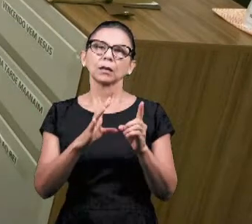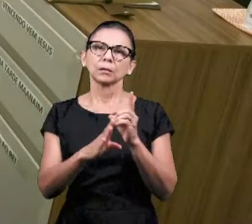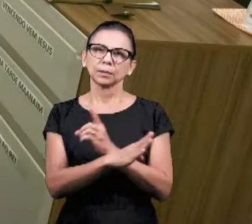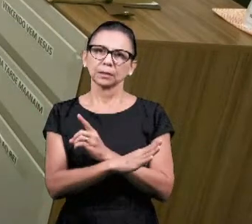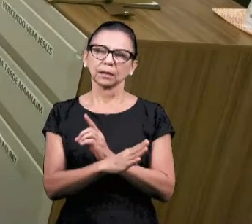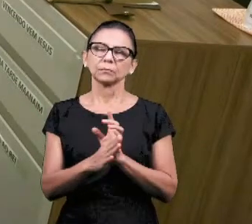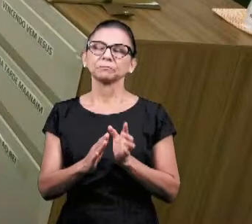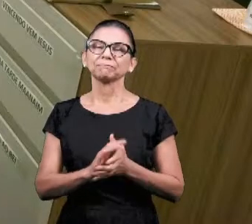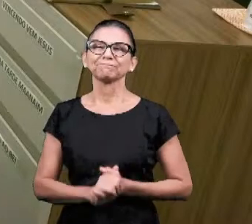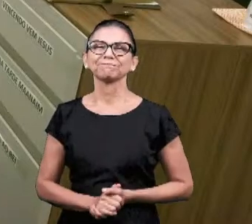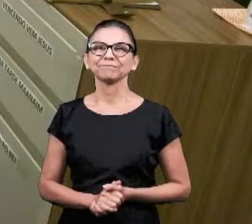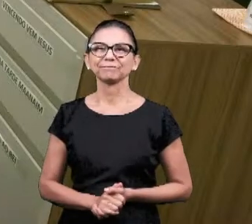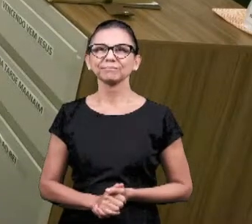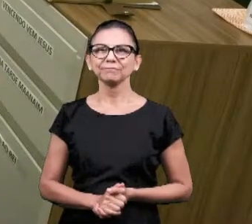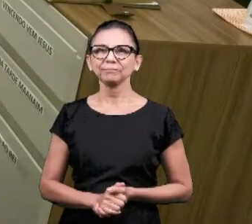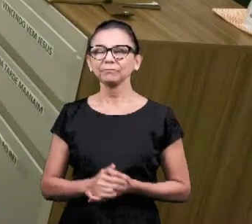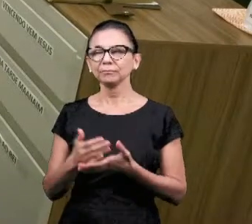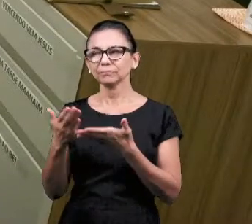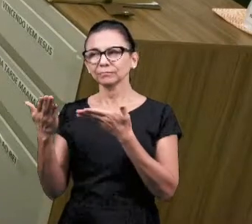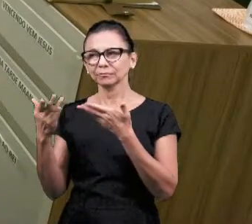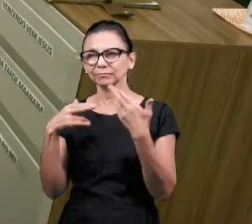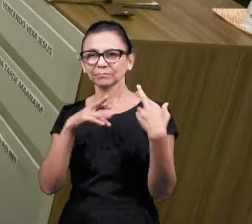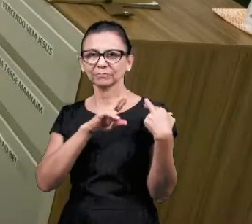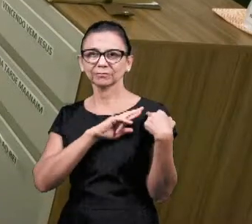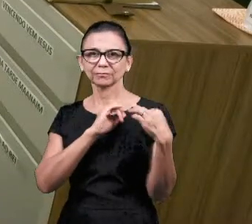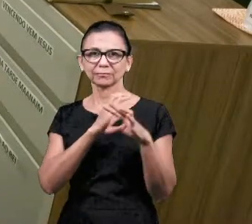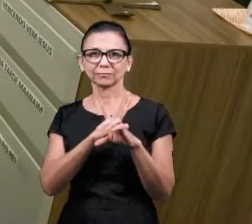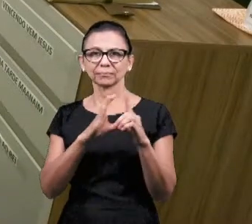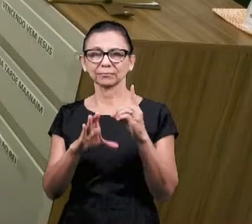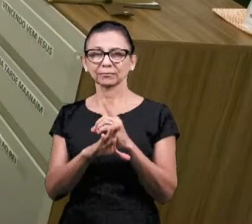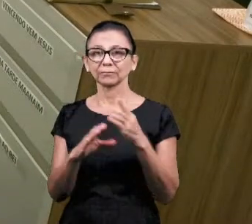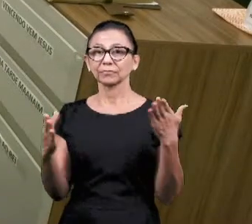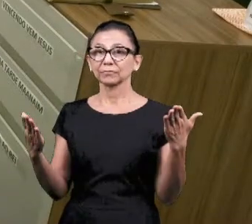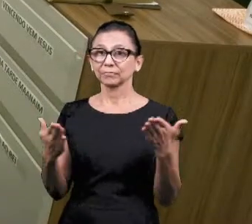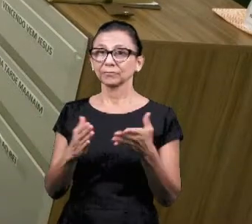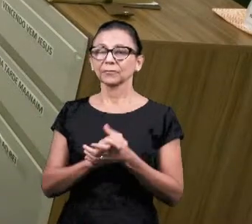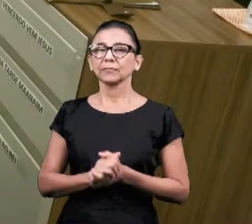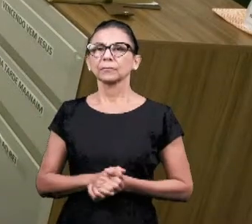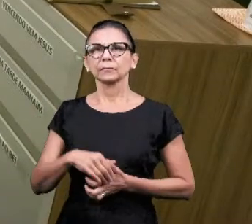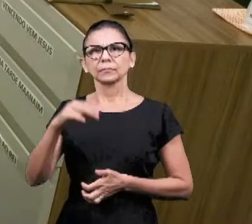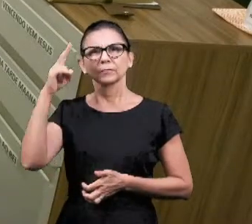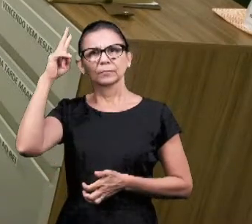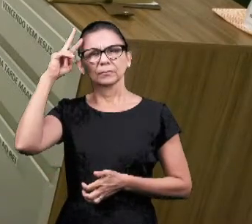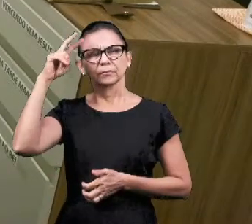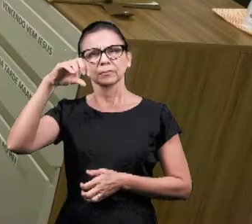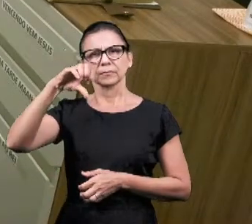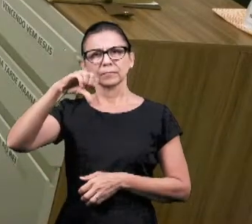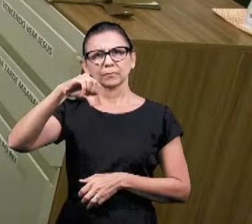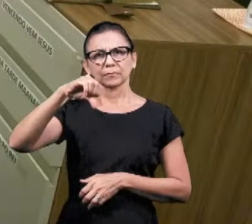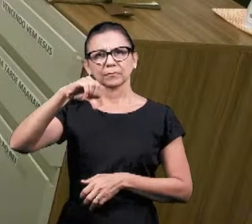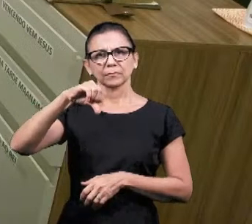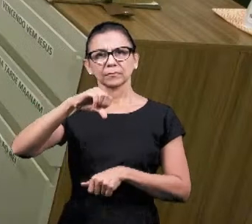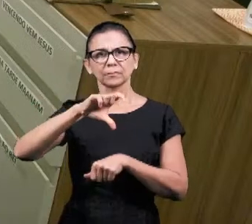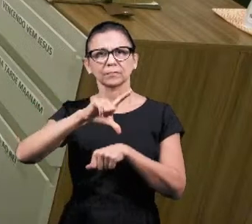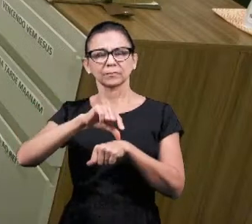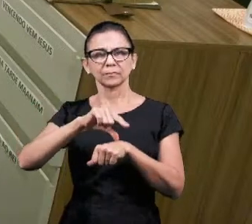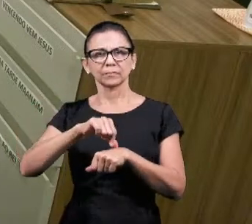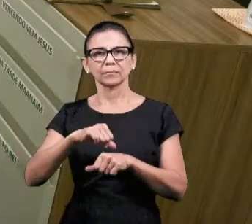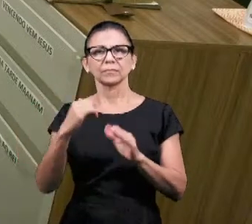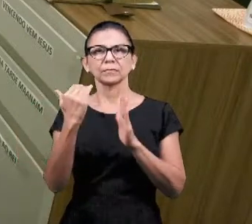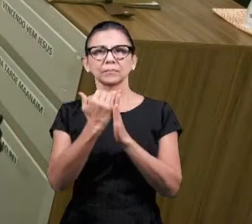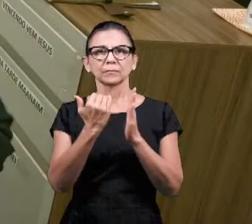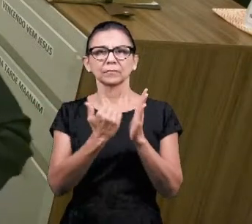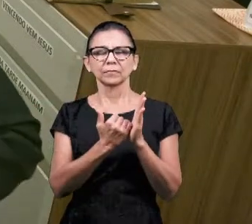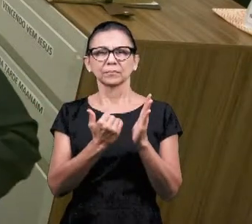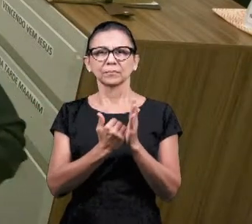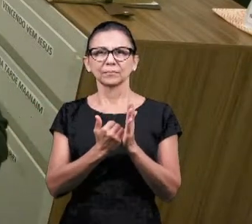O pastor irá conduzir o culto desta noite. Vamos lembrar que 21 horas, horário de Brasília, pela Rádio Manaim, nós teremos o programa Vinde a Mim. 21